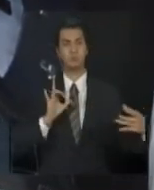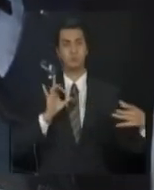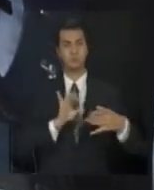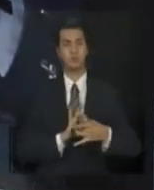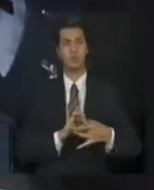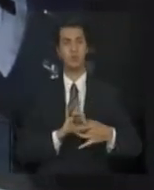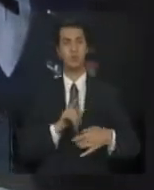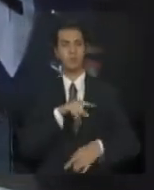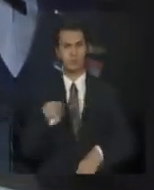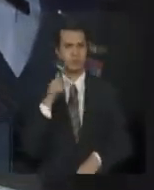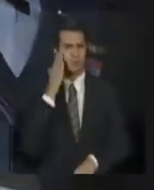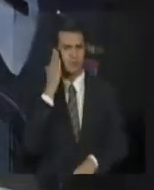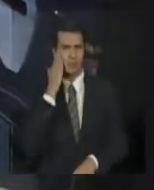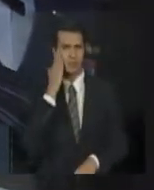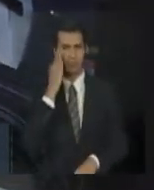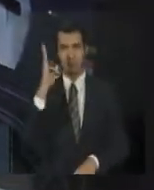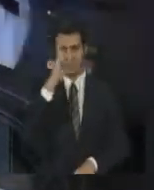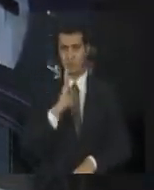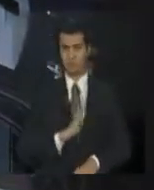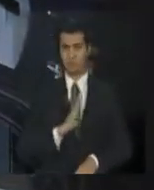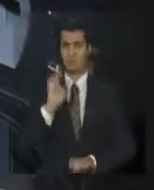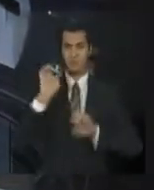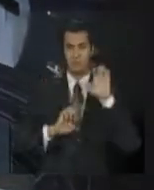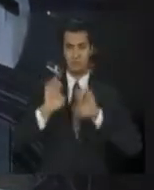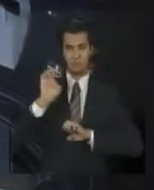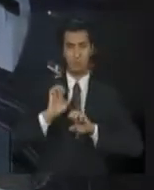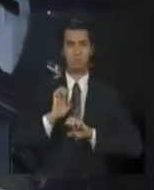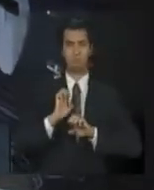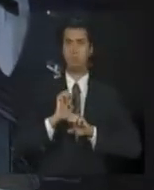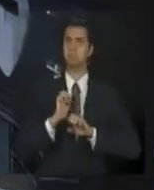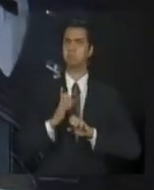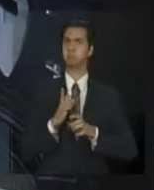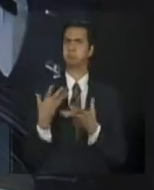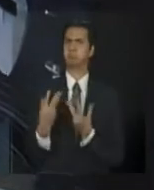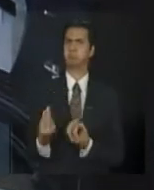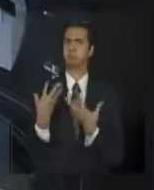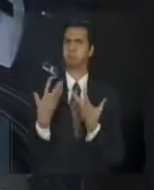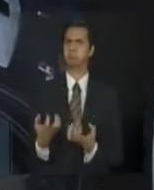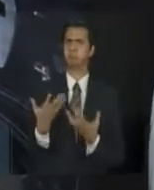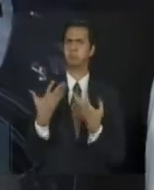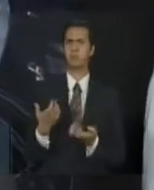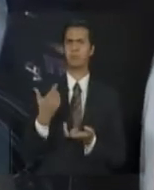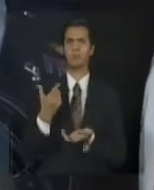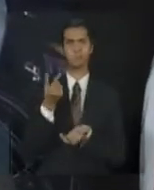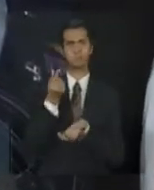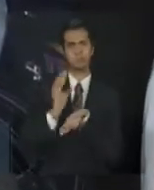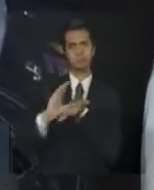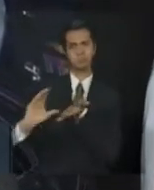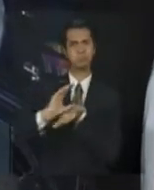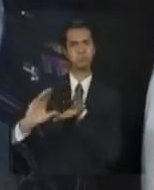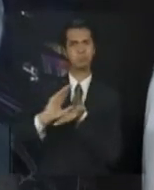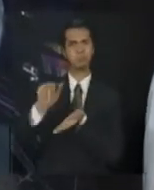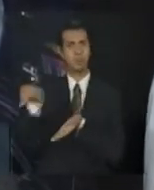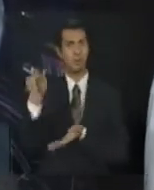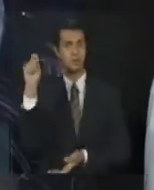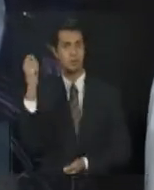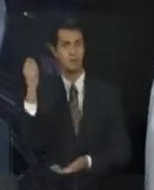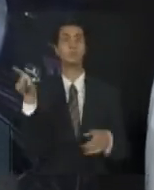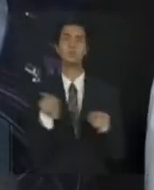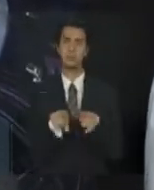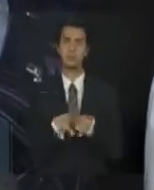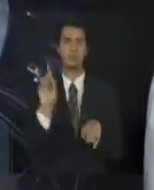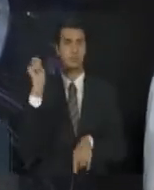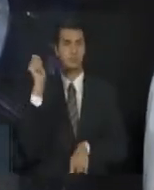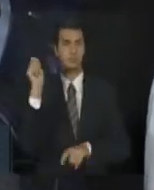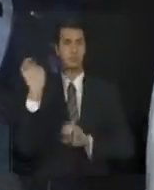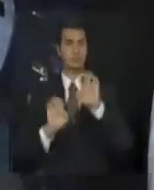brasileiros hoje investindo na Argentina. E tem empresários argentinos também investindo no Brasil. Nós queremos, não é